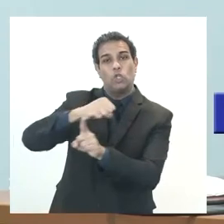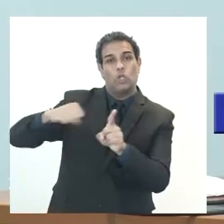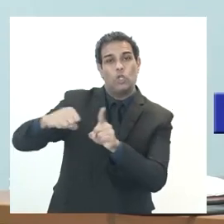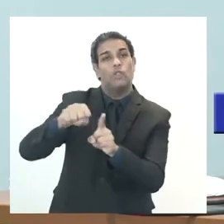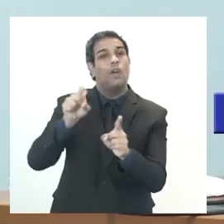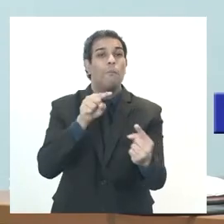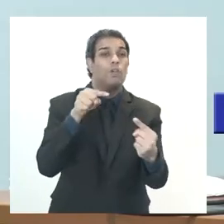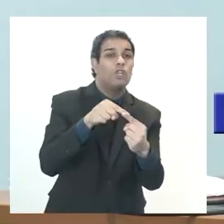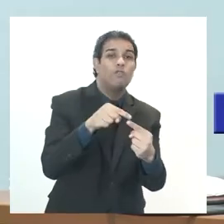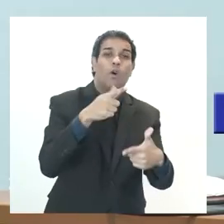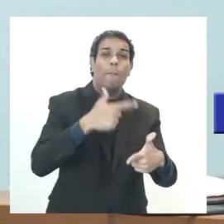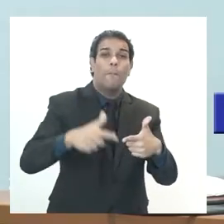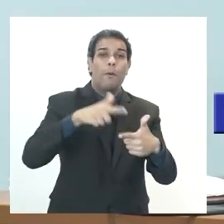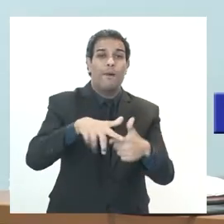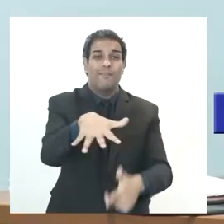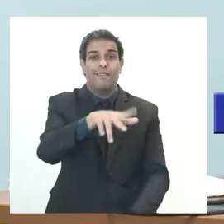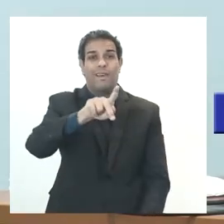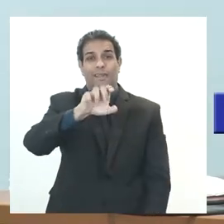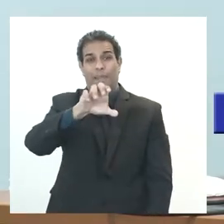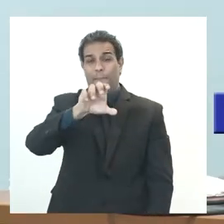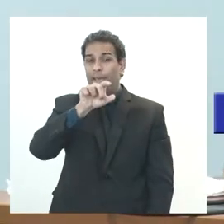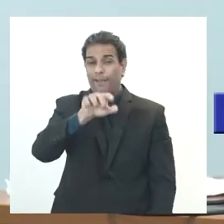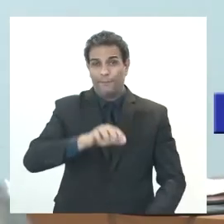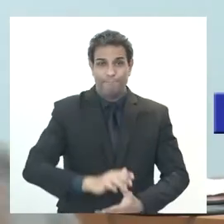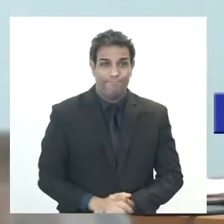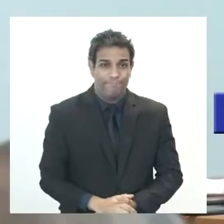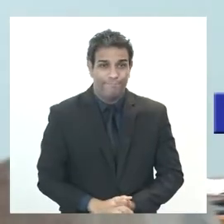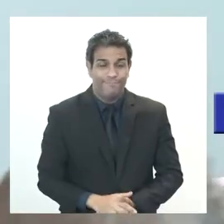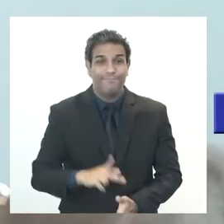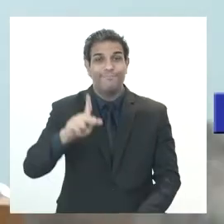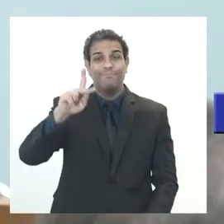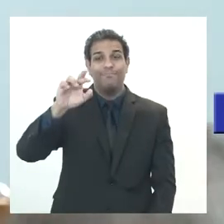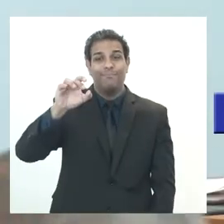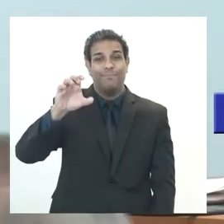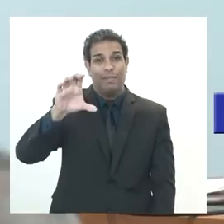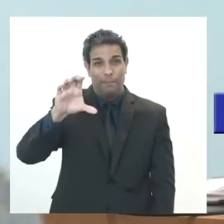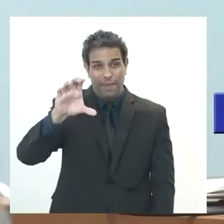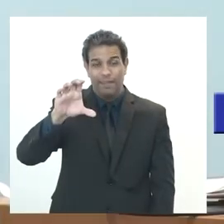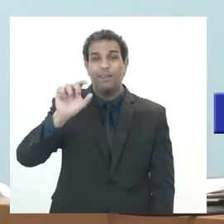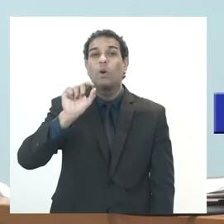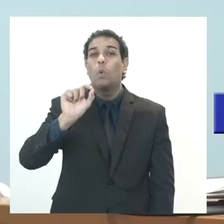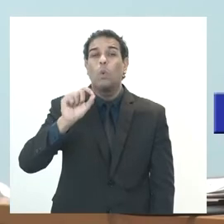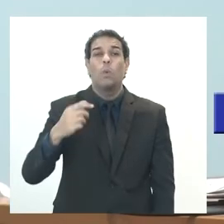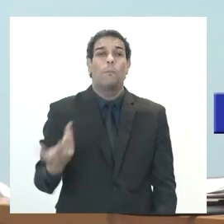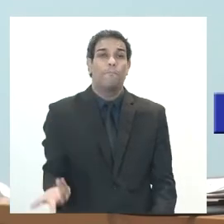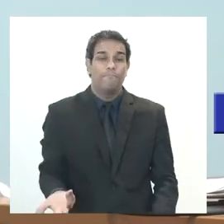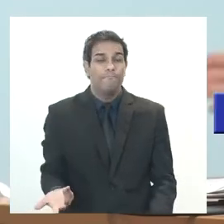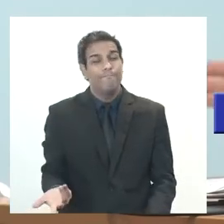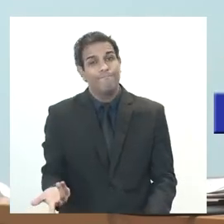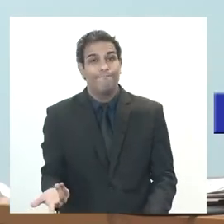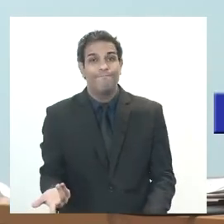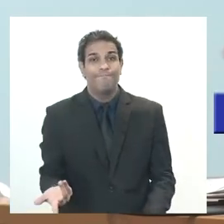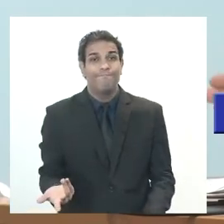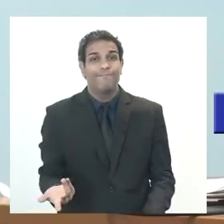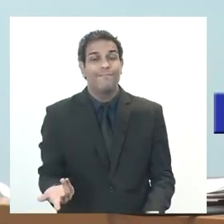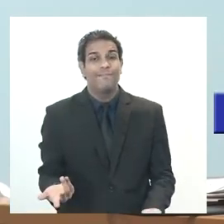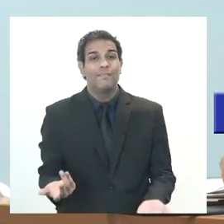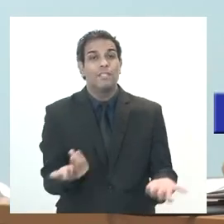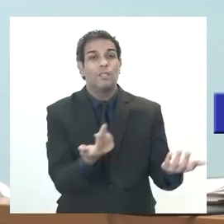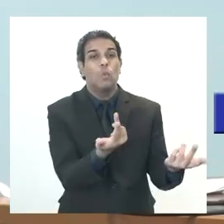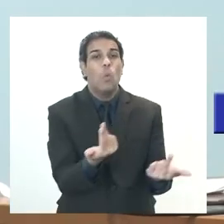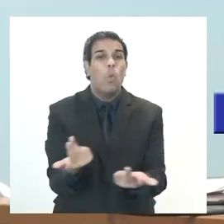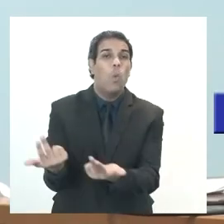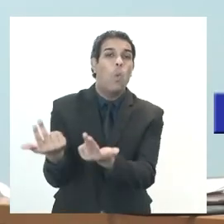é esse objetivo da PEC e a PEC ela tem é mesmo objetivo na minha